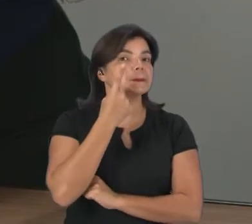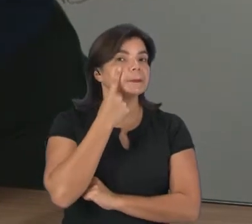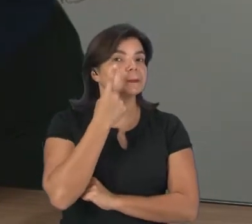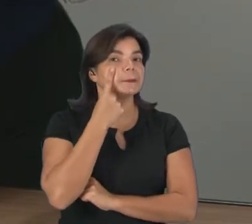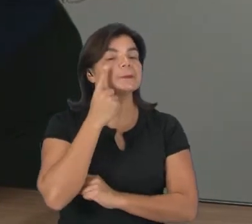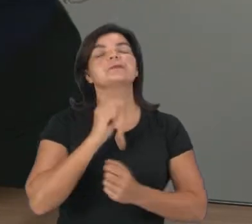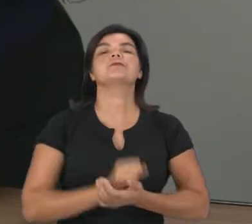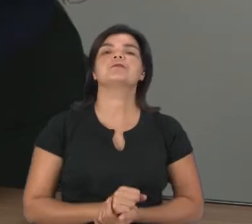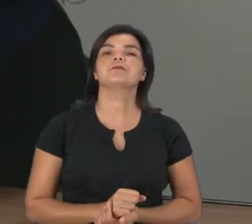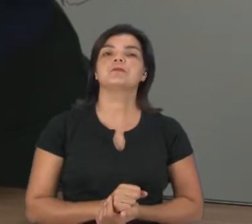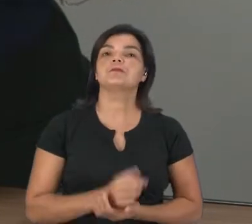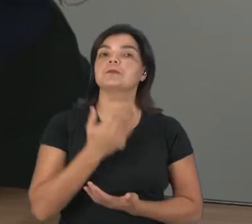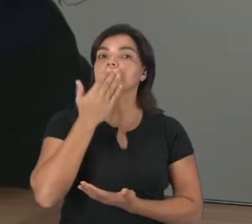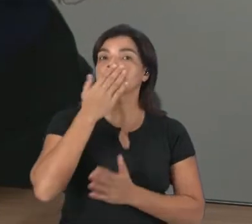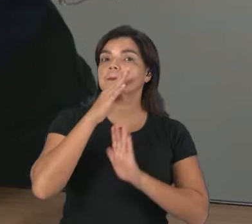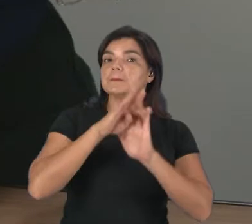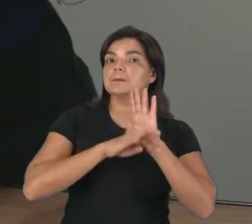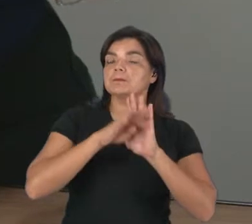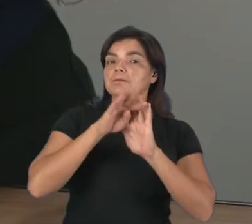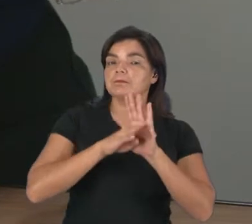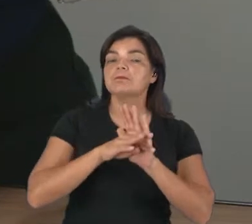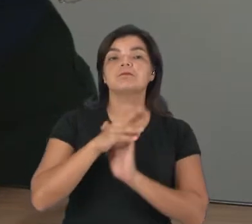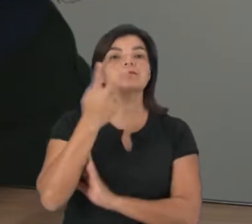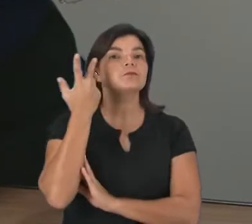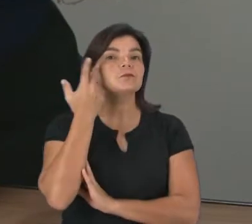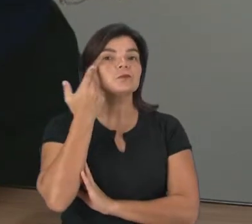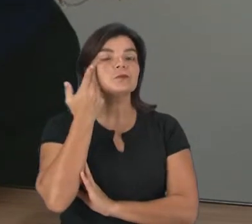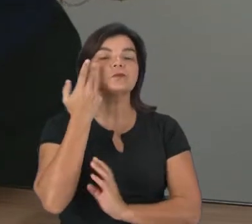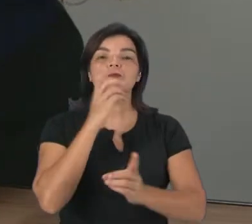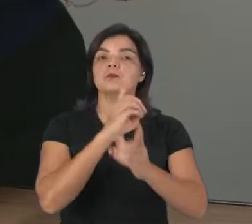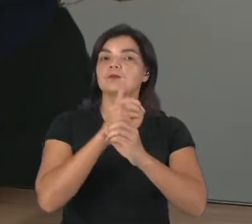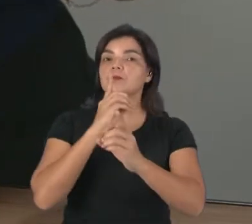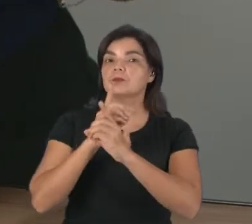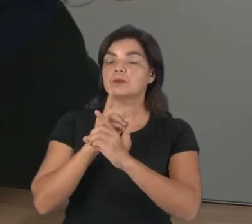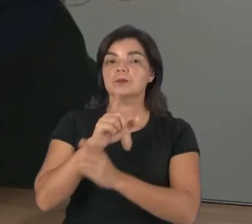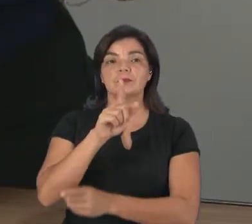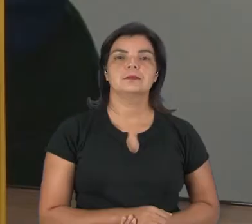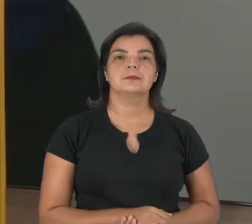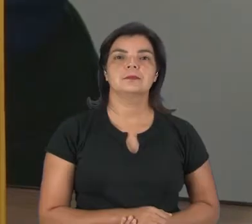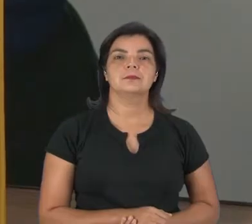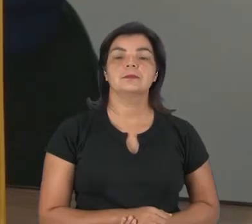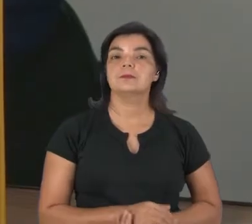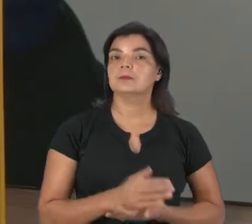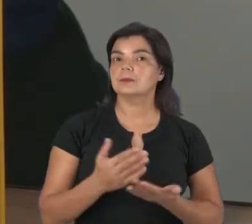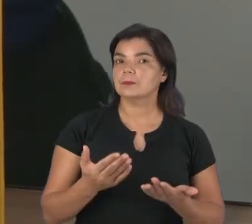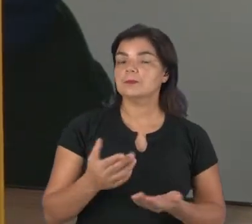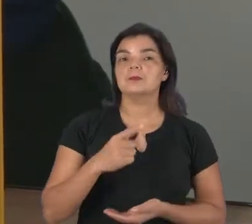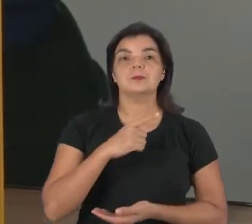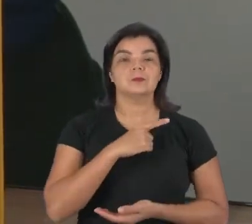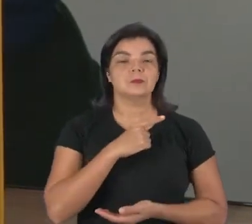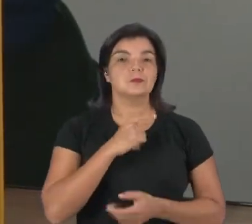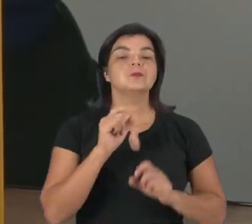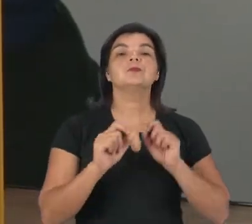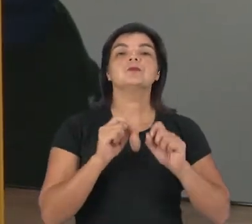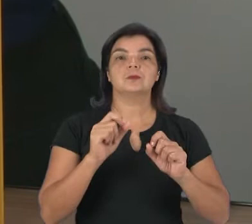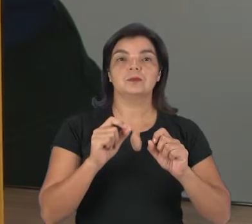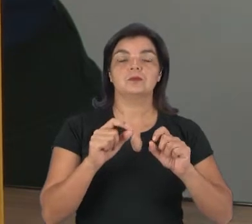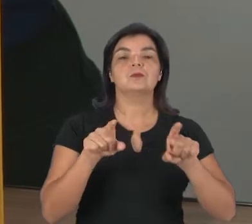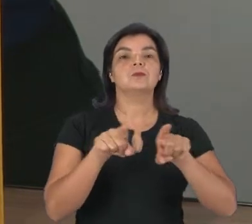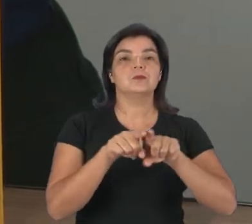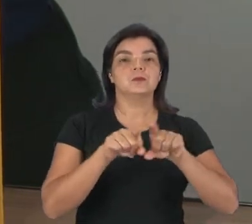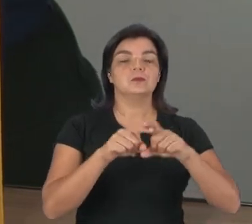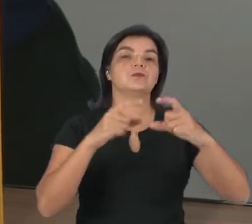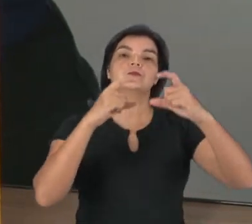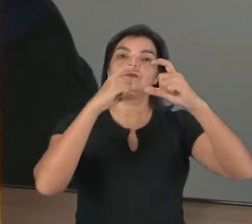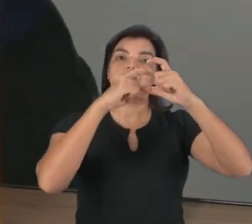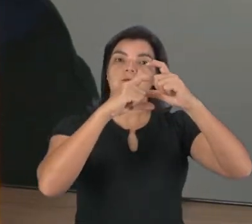observando. E esse tipo de texto, ele é bem comum você encontrar nos gibis. Aqui nós temos a tirinha,